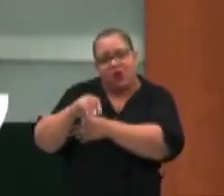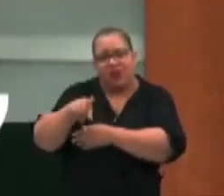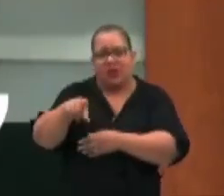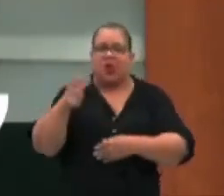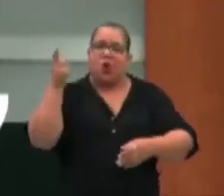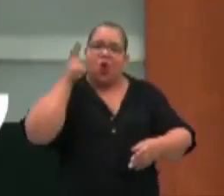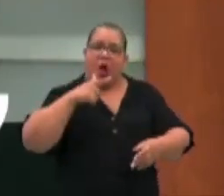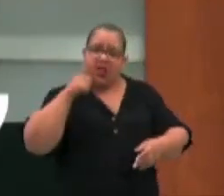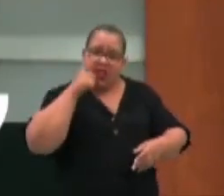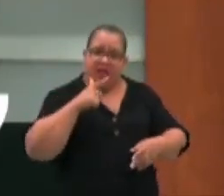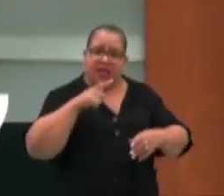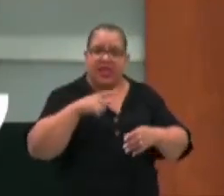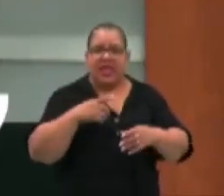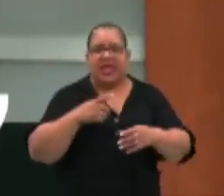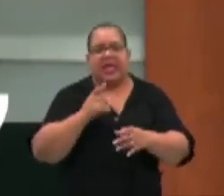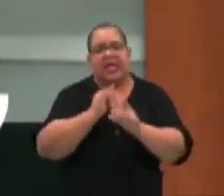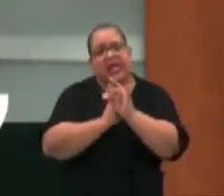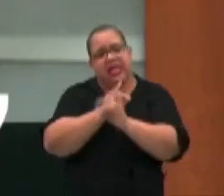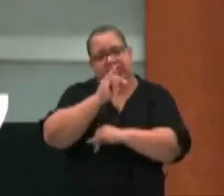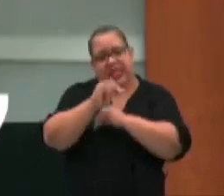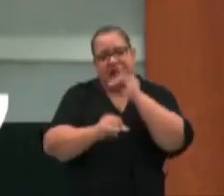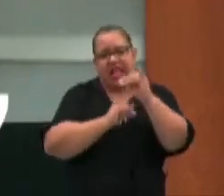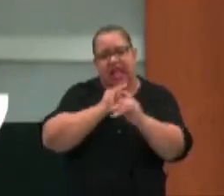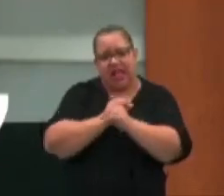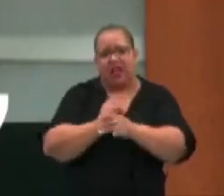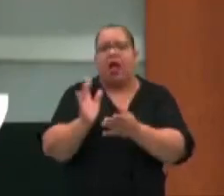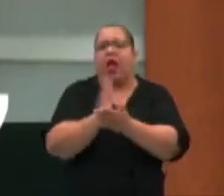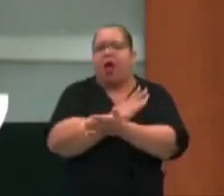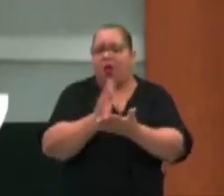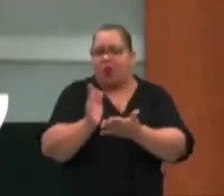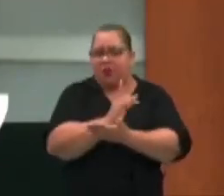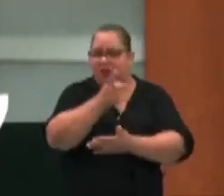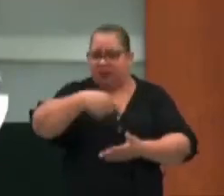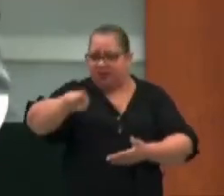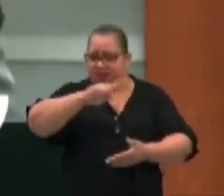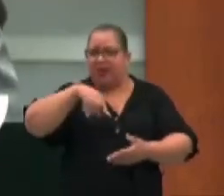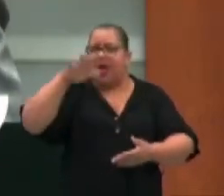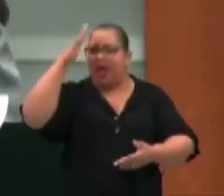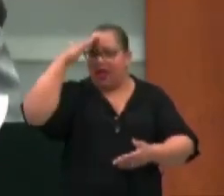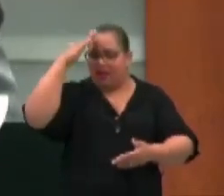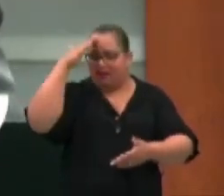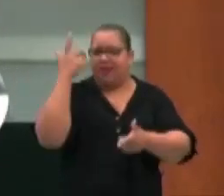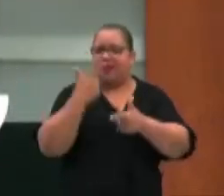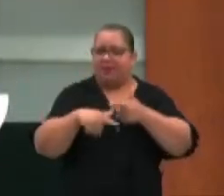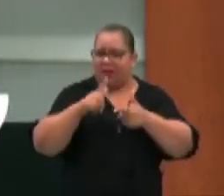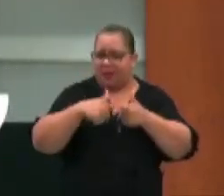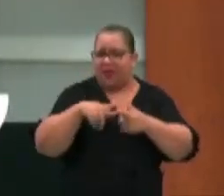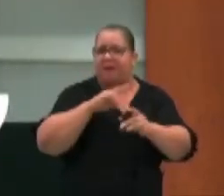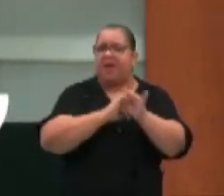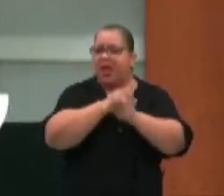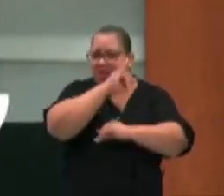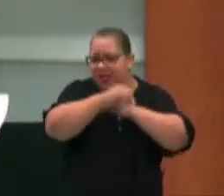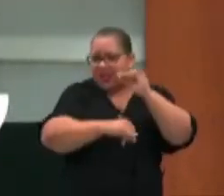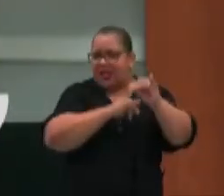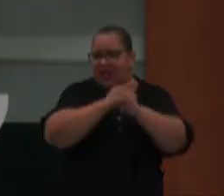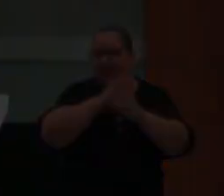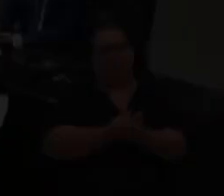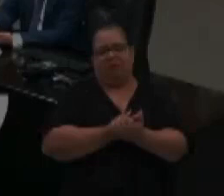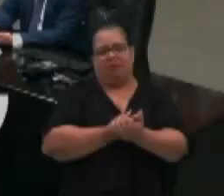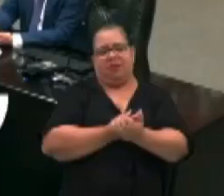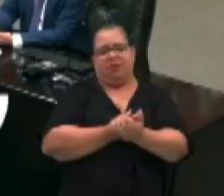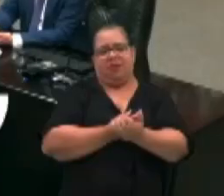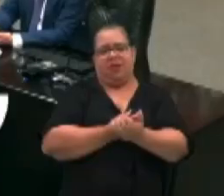conta com acesso à internet, porque todos nós sabemos do problema que é acesso à internet no nosso